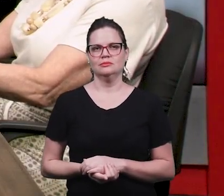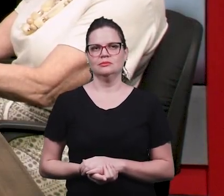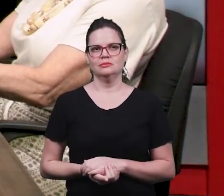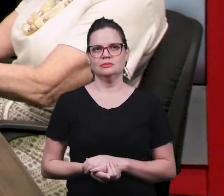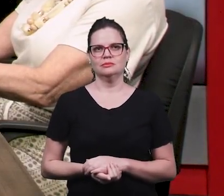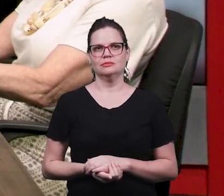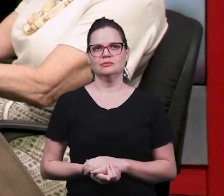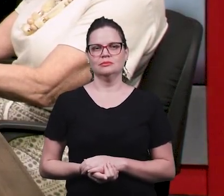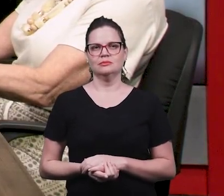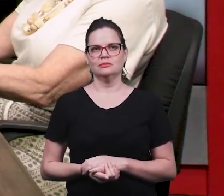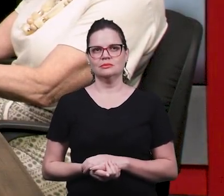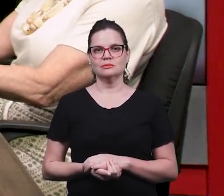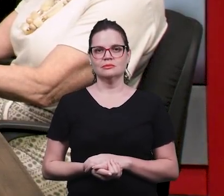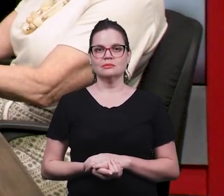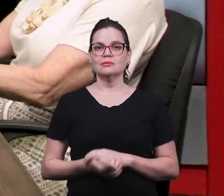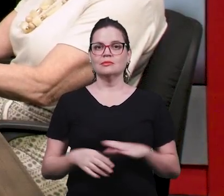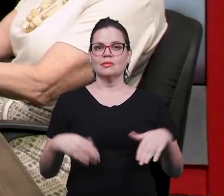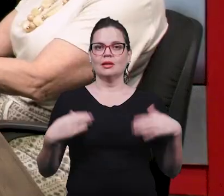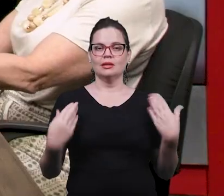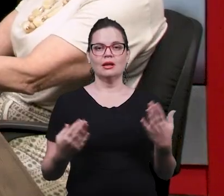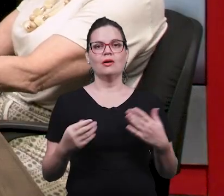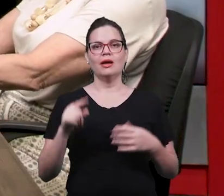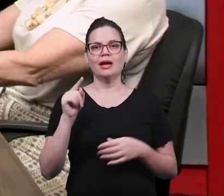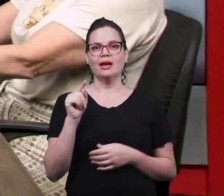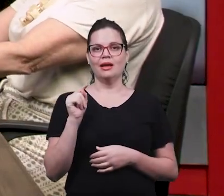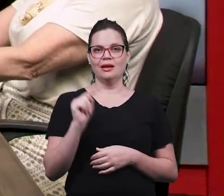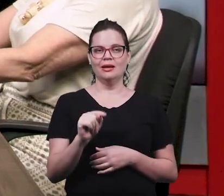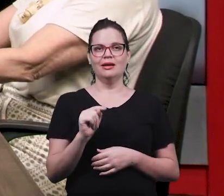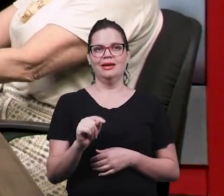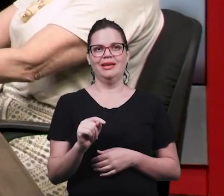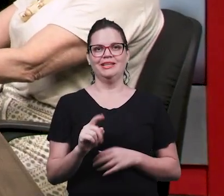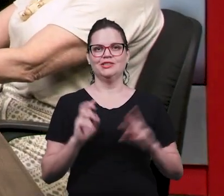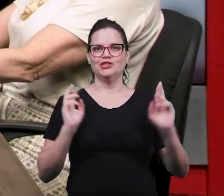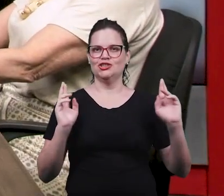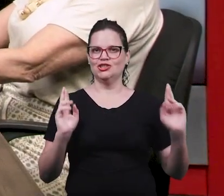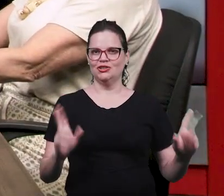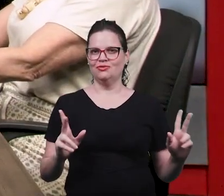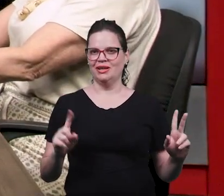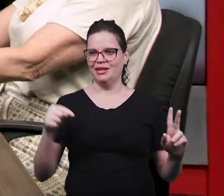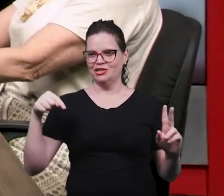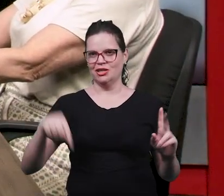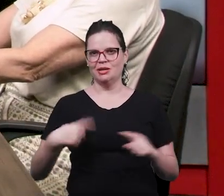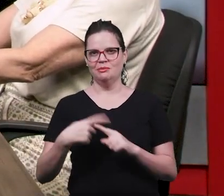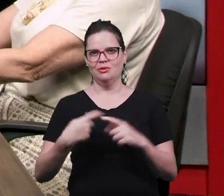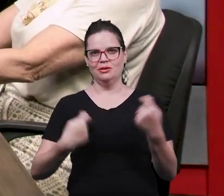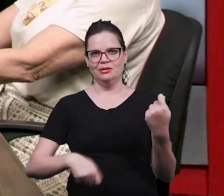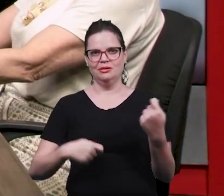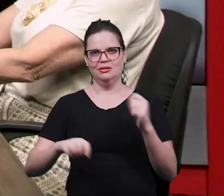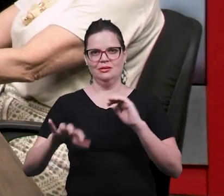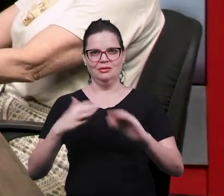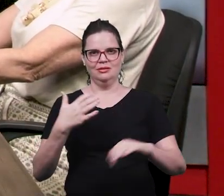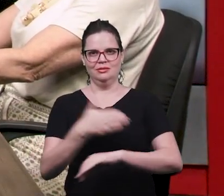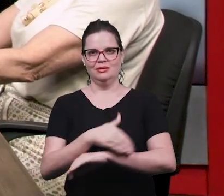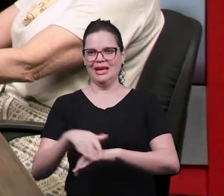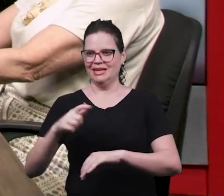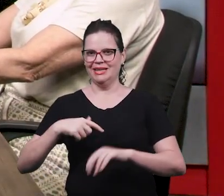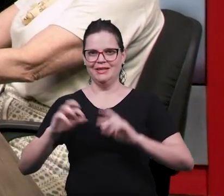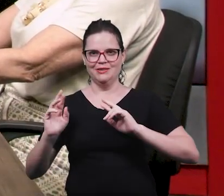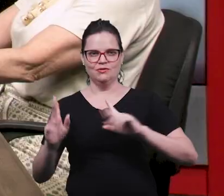orientação para uma abordagem que é diferente do trabalho que nós fazemos aqui, das serenatas, da assistência, né?